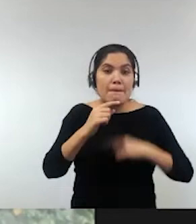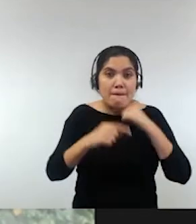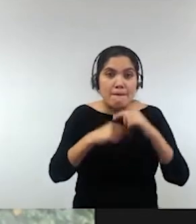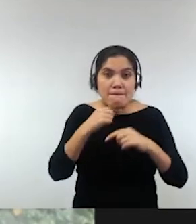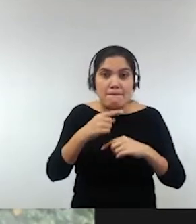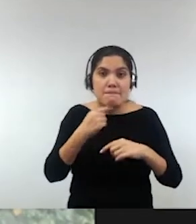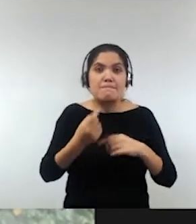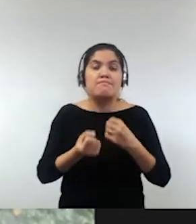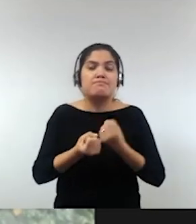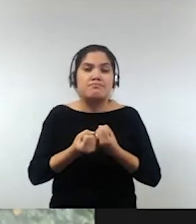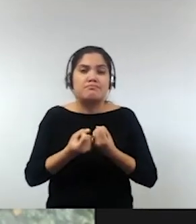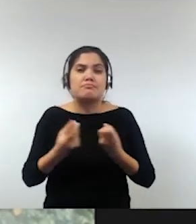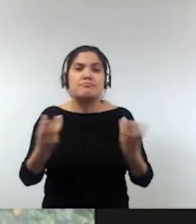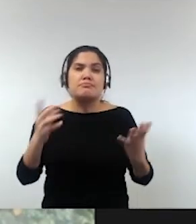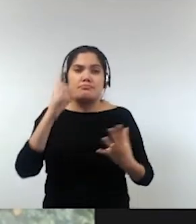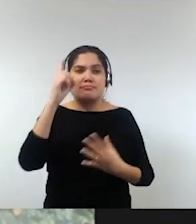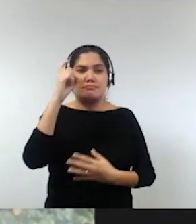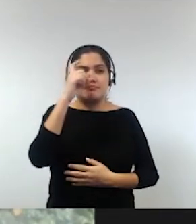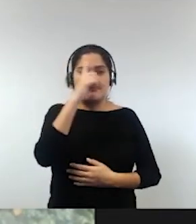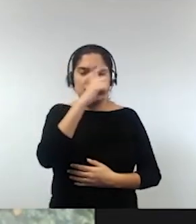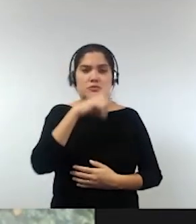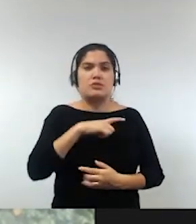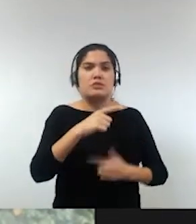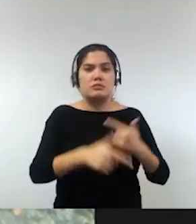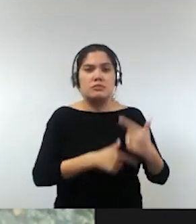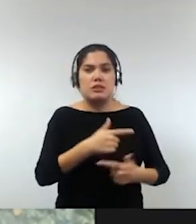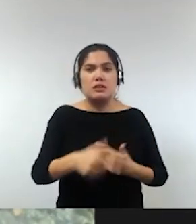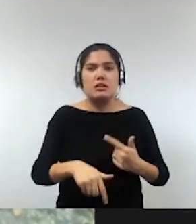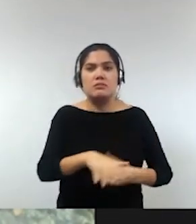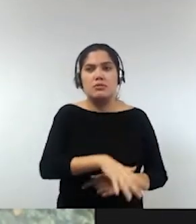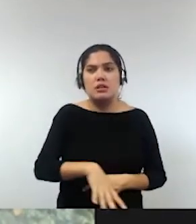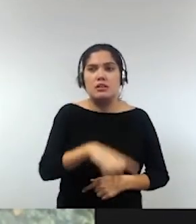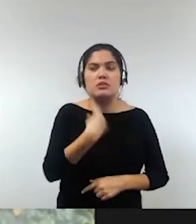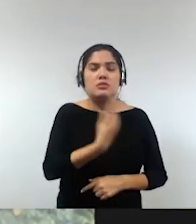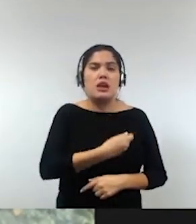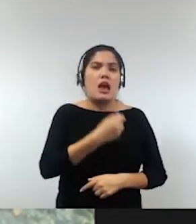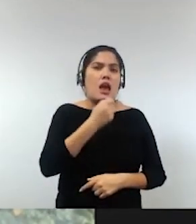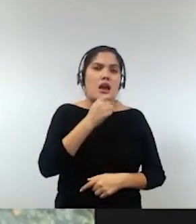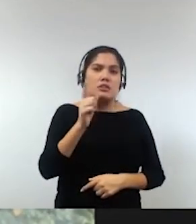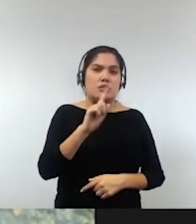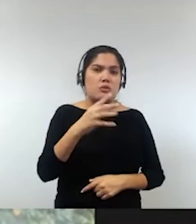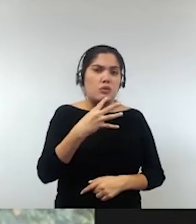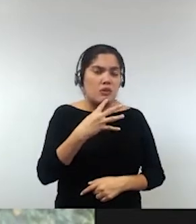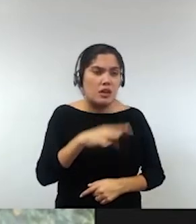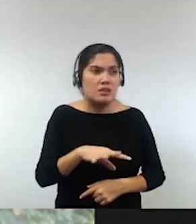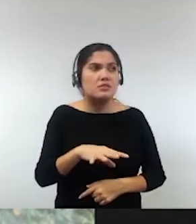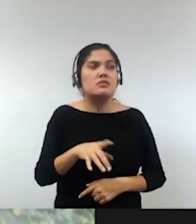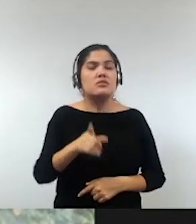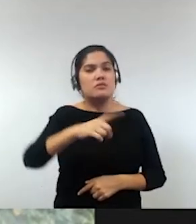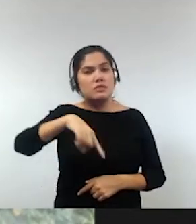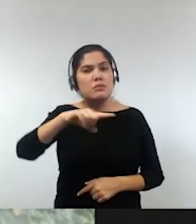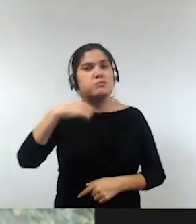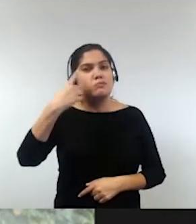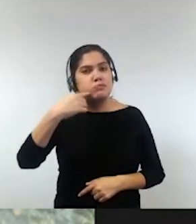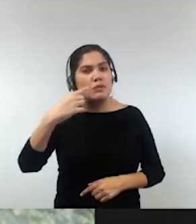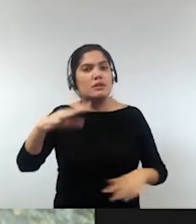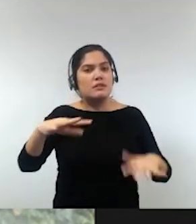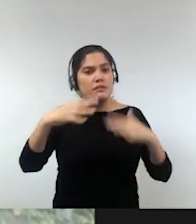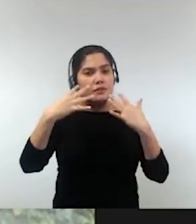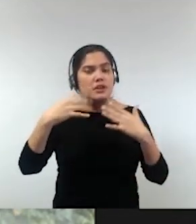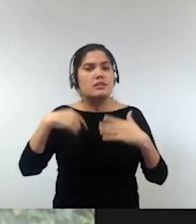tem muitas dificuldades de atuar numa área em que a gente ainda não conhece. Então, para você, advogado, que está aqui ouvindo o nosso